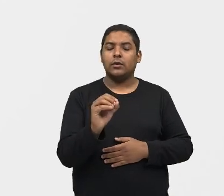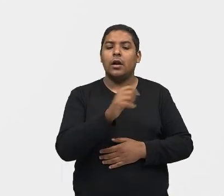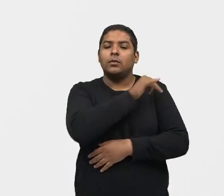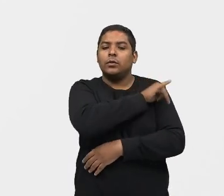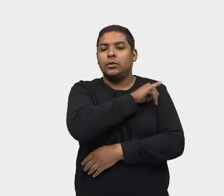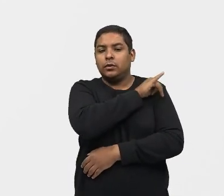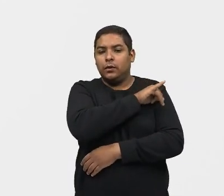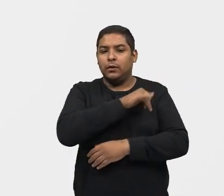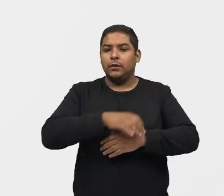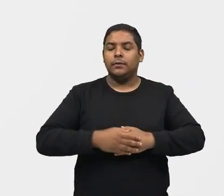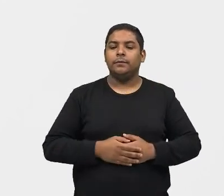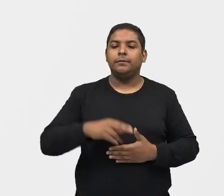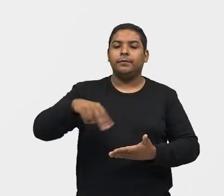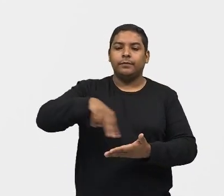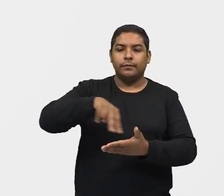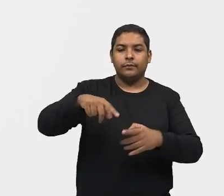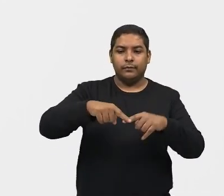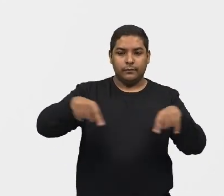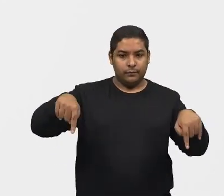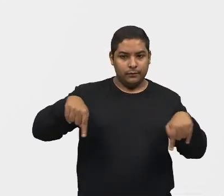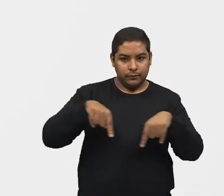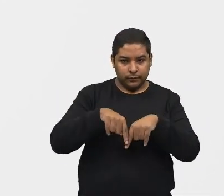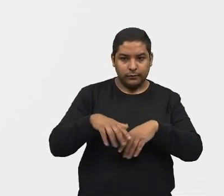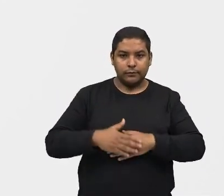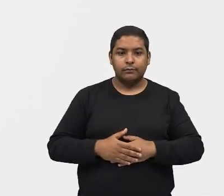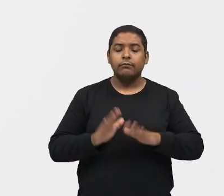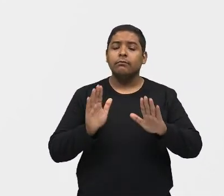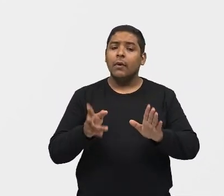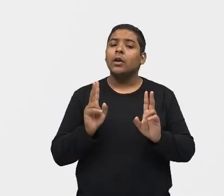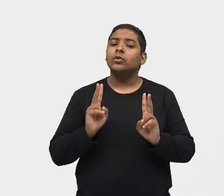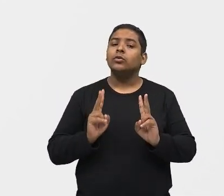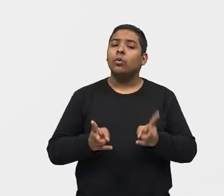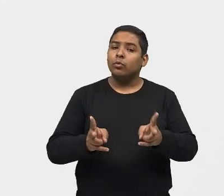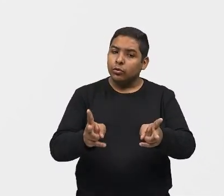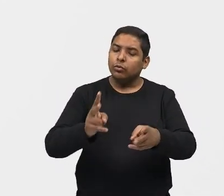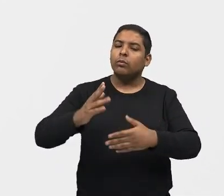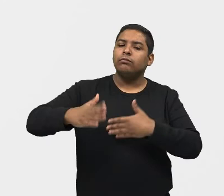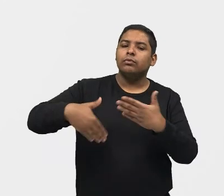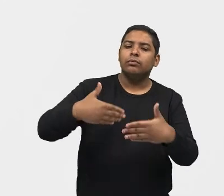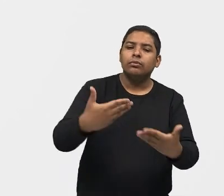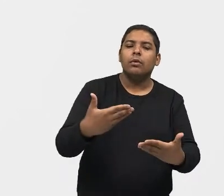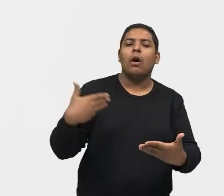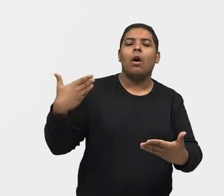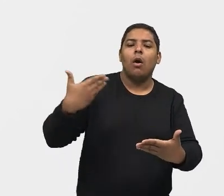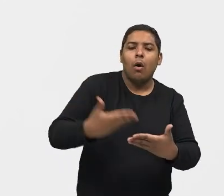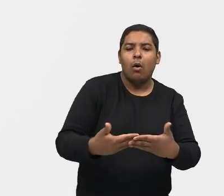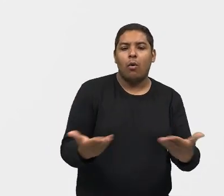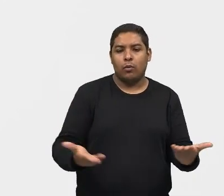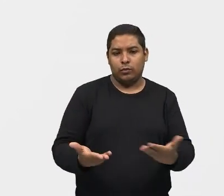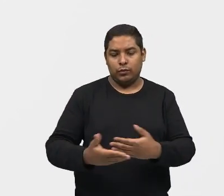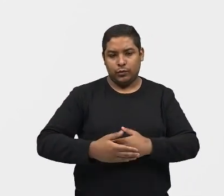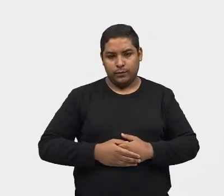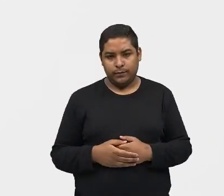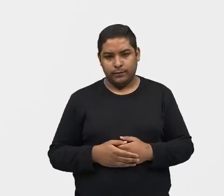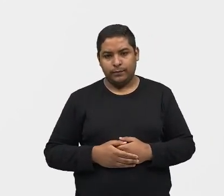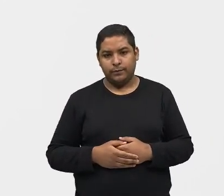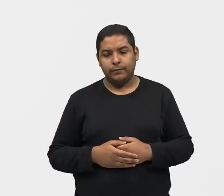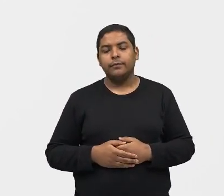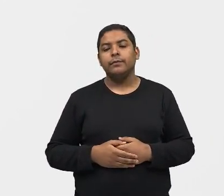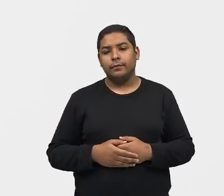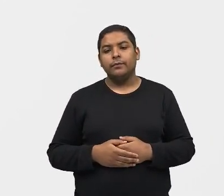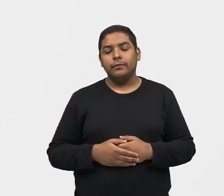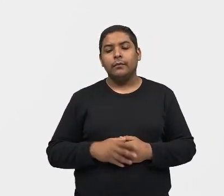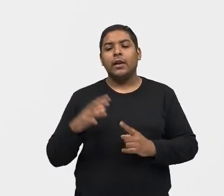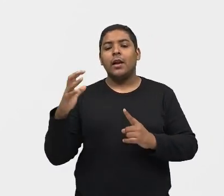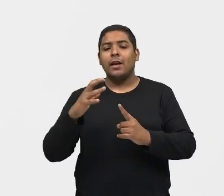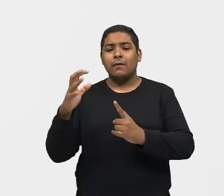de Janeiro como uma dança de salão, mas continua evoluindo até hoje, observando influências das